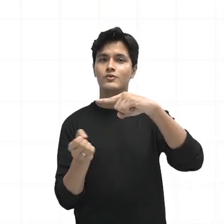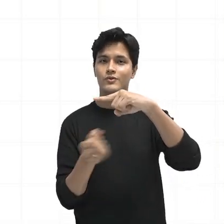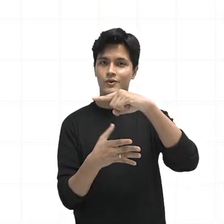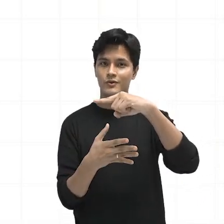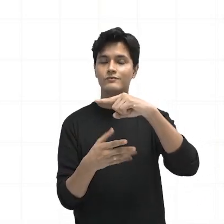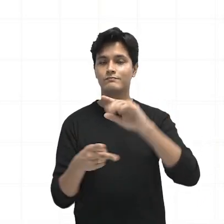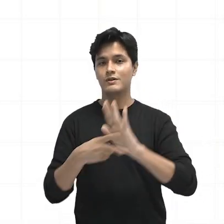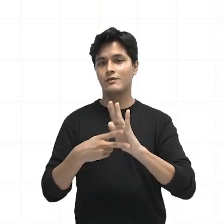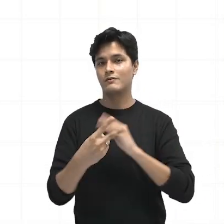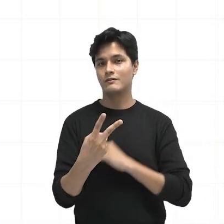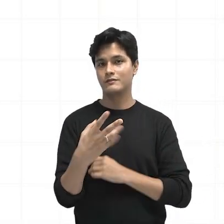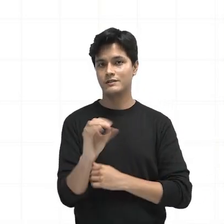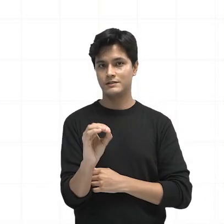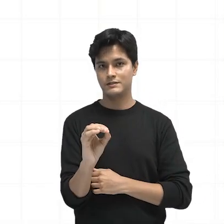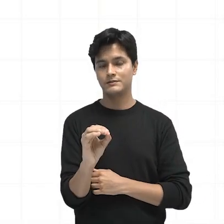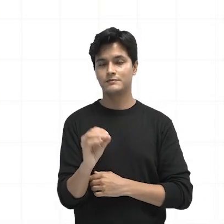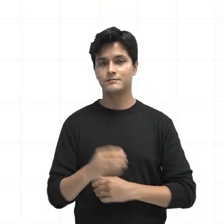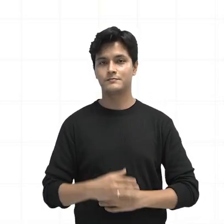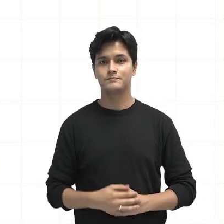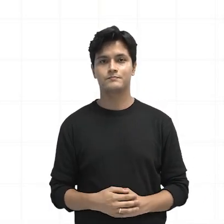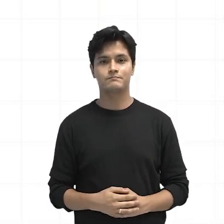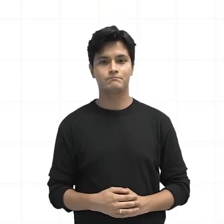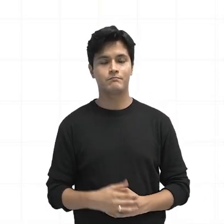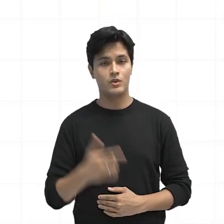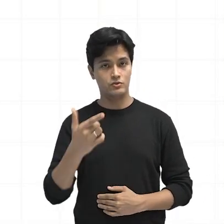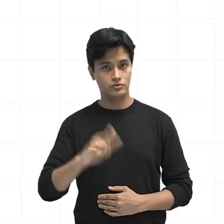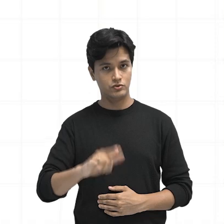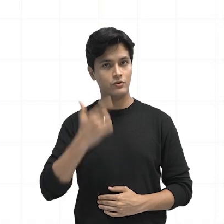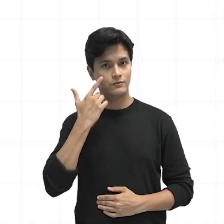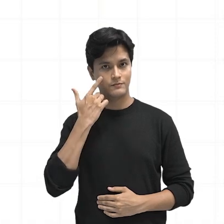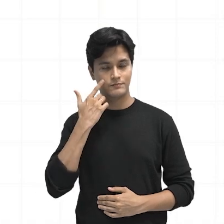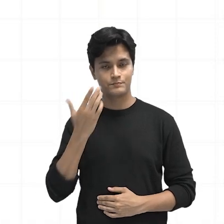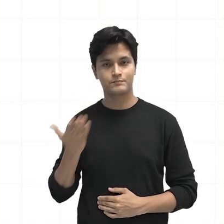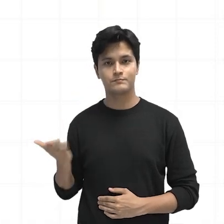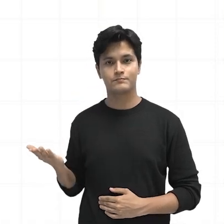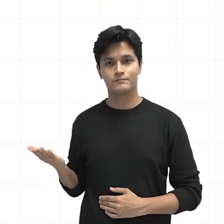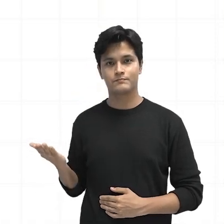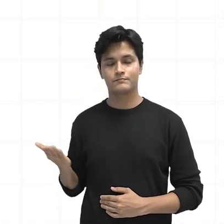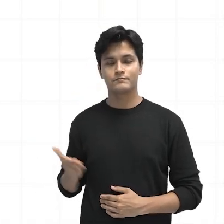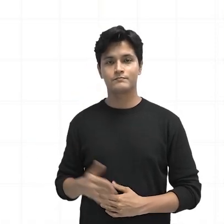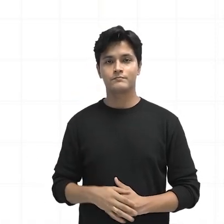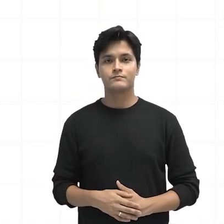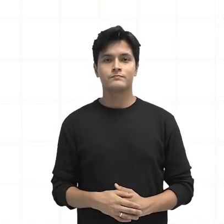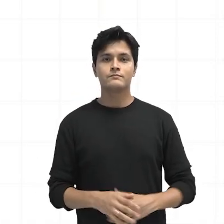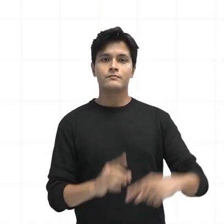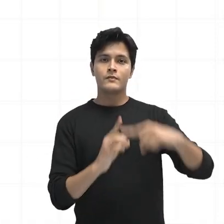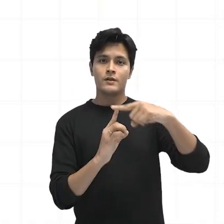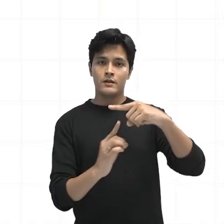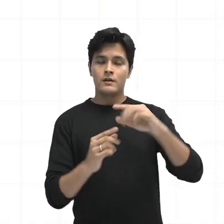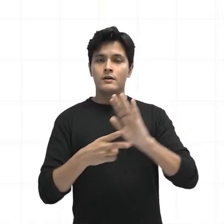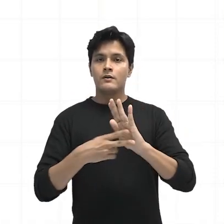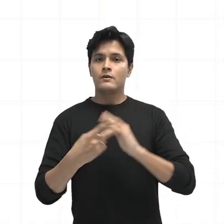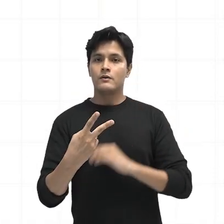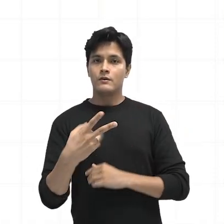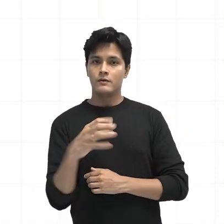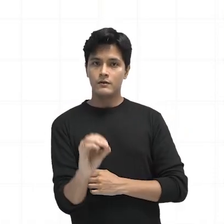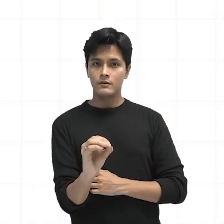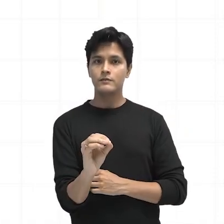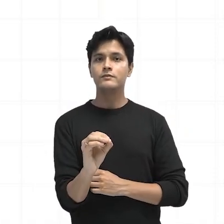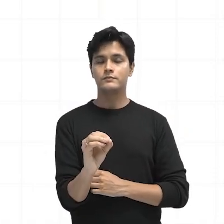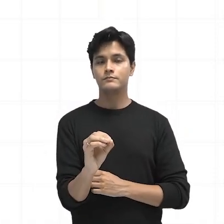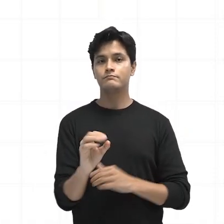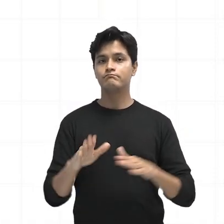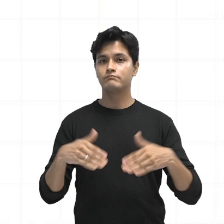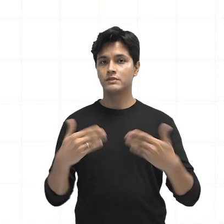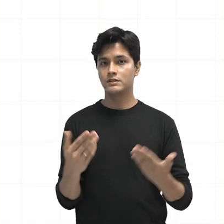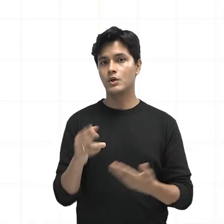20, tá bom? E aí vamos lá. Voltando aqui, ó. Sendo ele igual a 20, eu vou dividir por cada